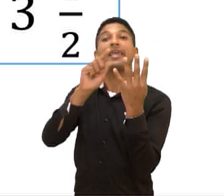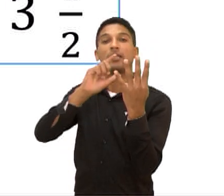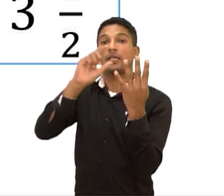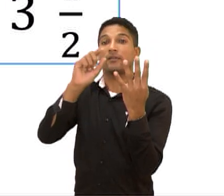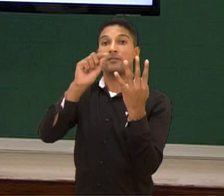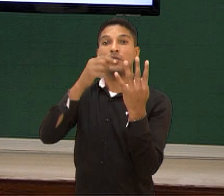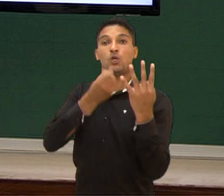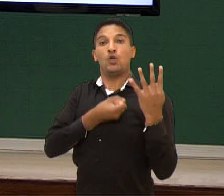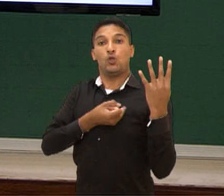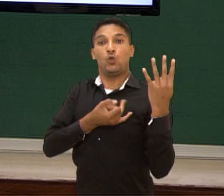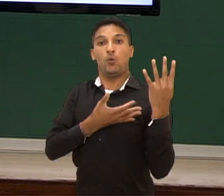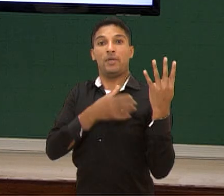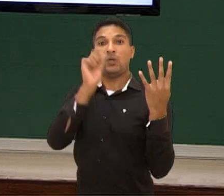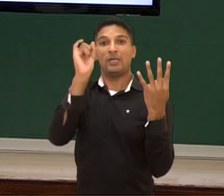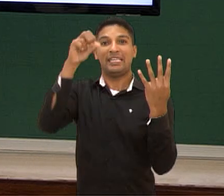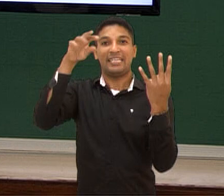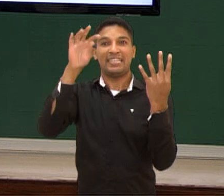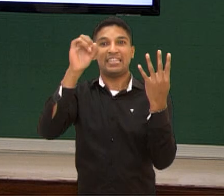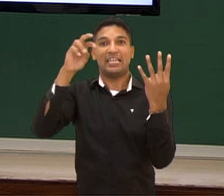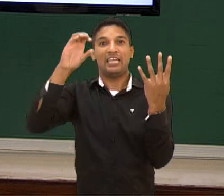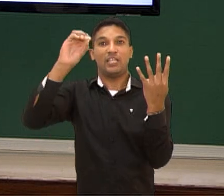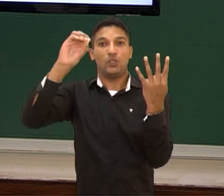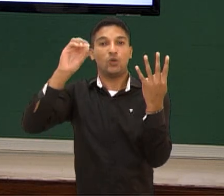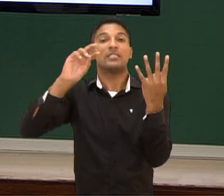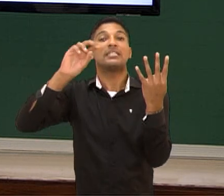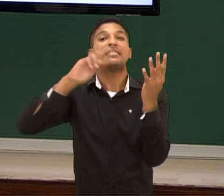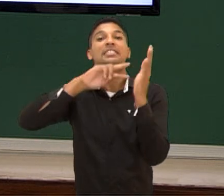inteira. Então, quando eu tenho a parte inteira, o que acontece?